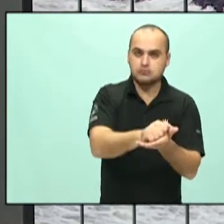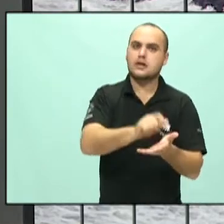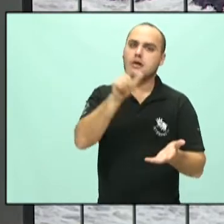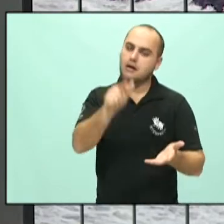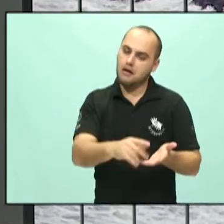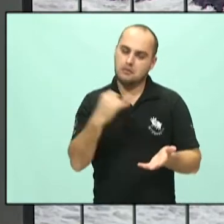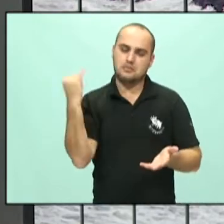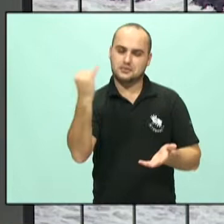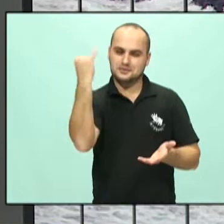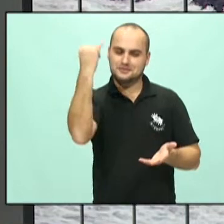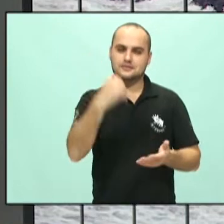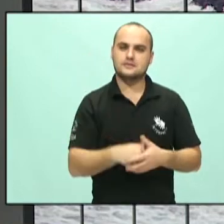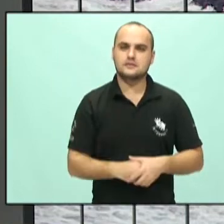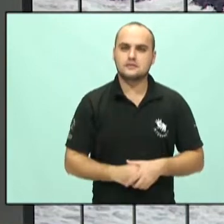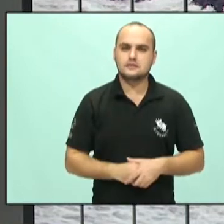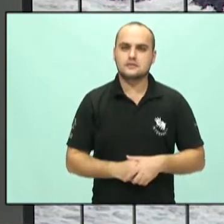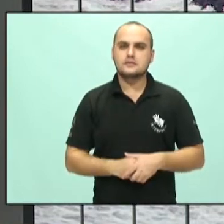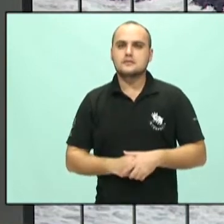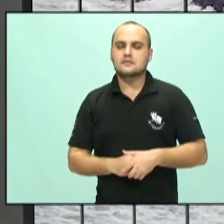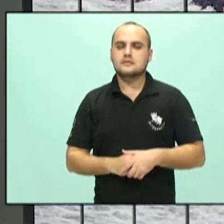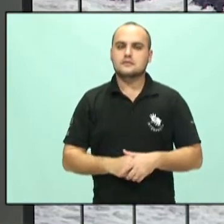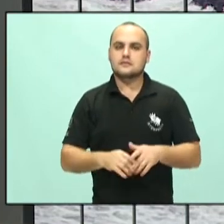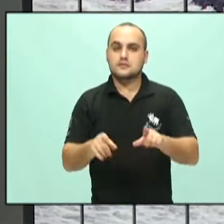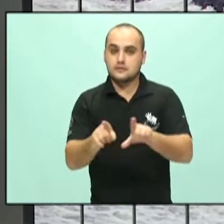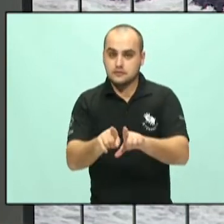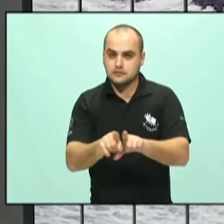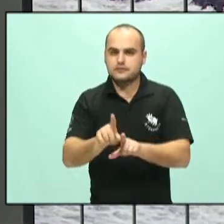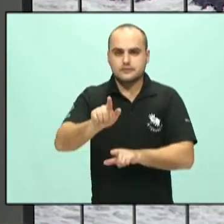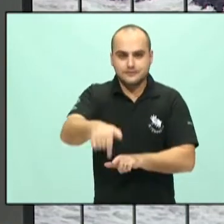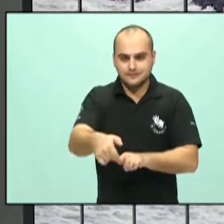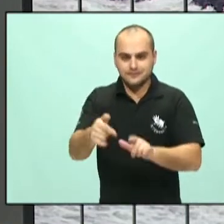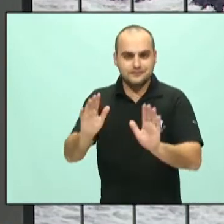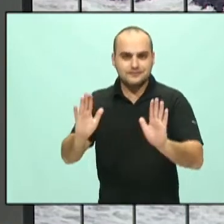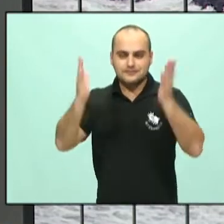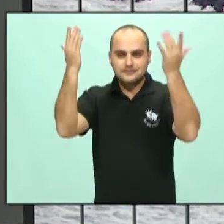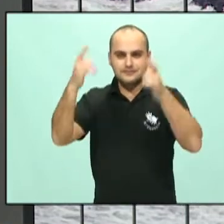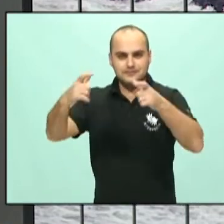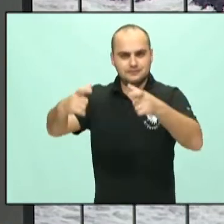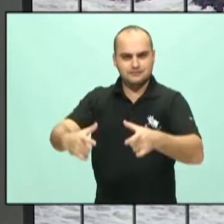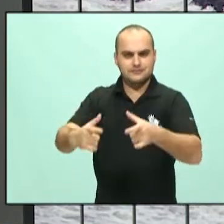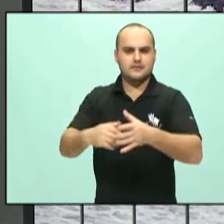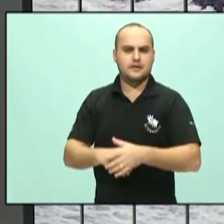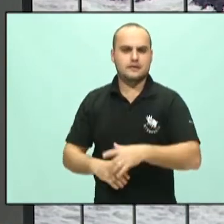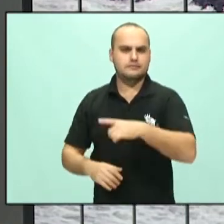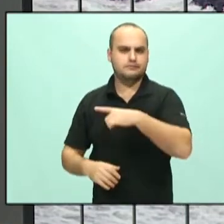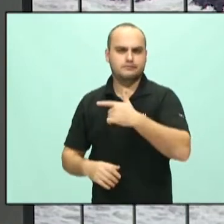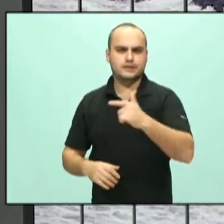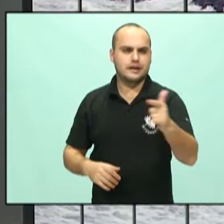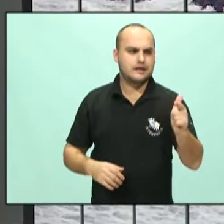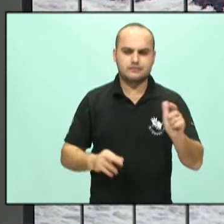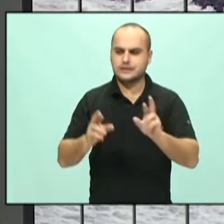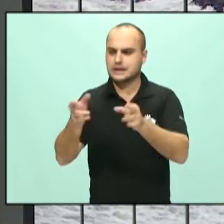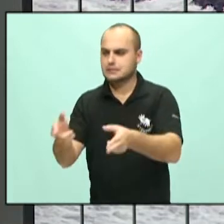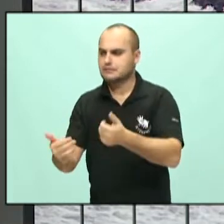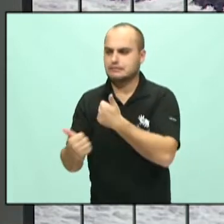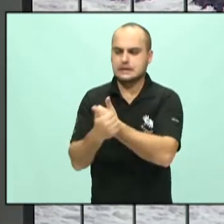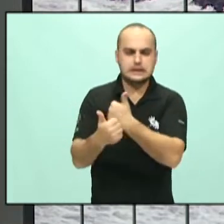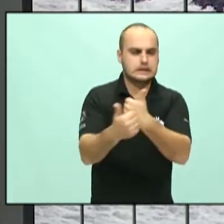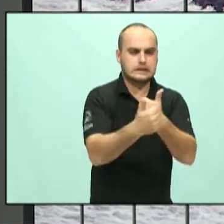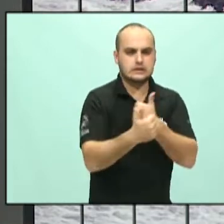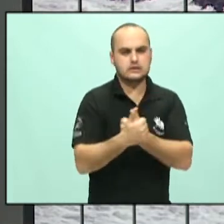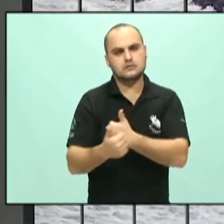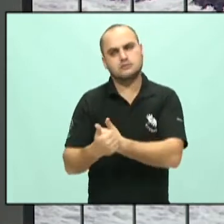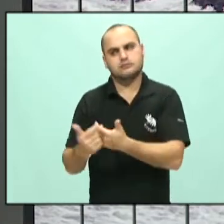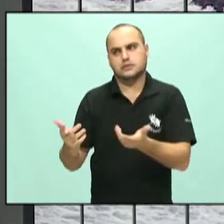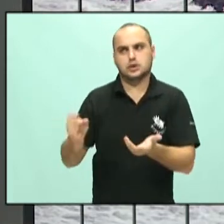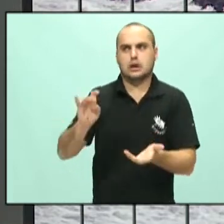importante. E a questão também é de ser um festival local, né? Porque a gente não tem muitos assim da região tão perto assim, né? A não ser